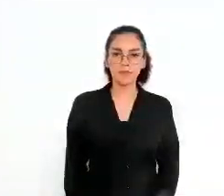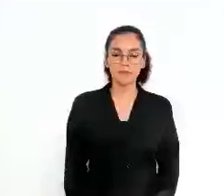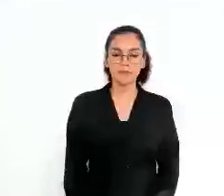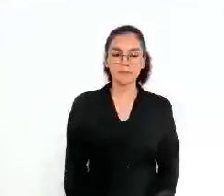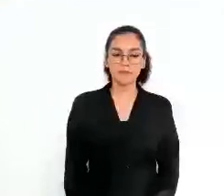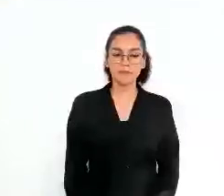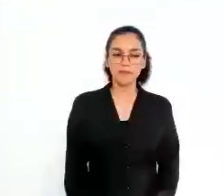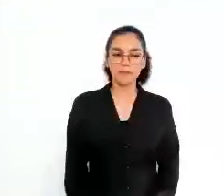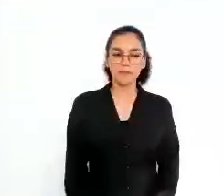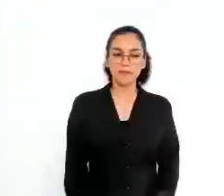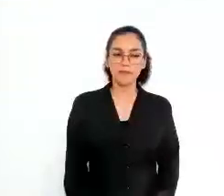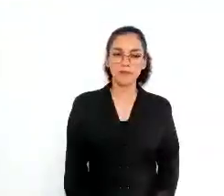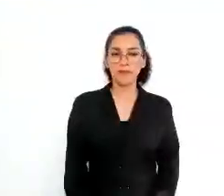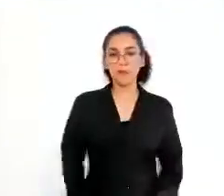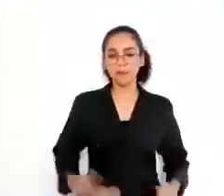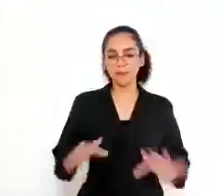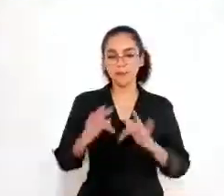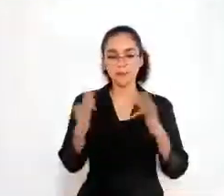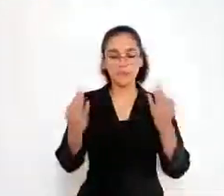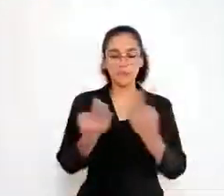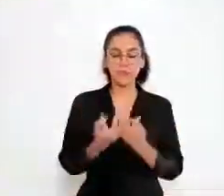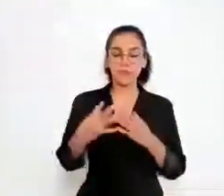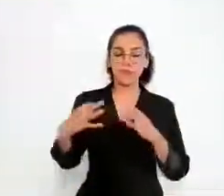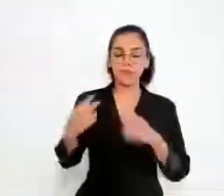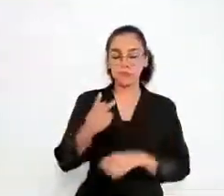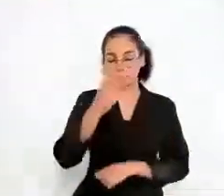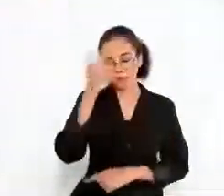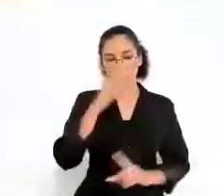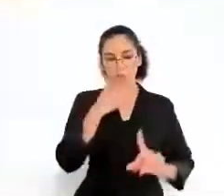Aos familiares e todos os homenageados,